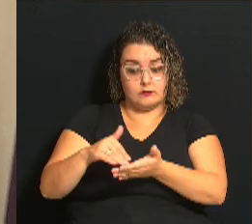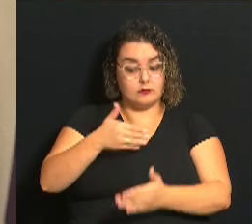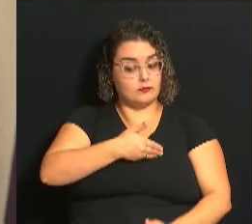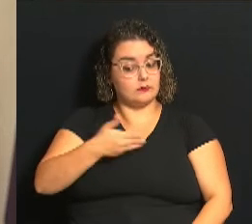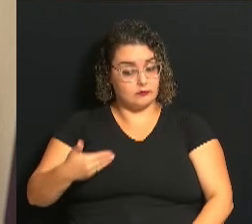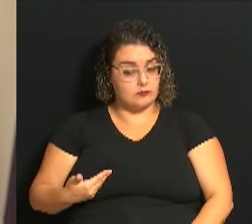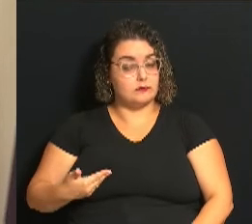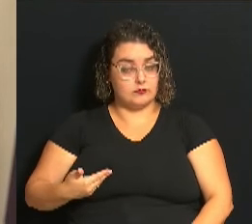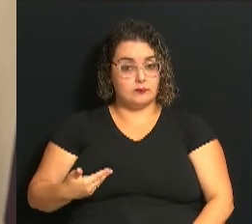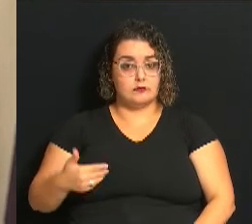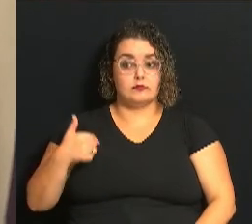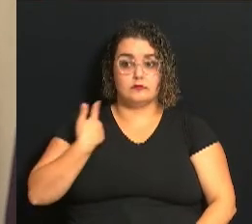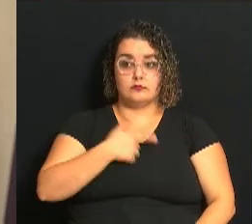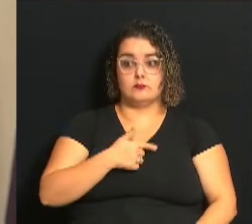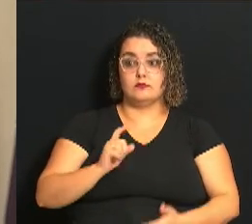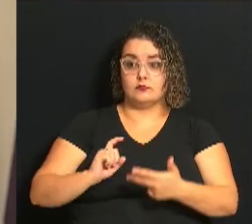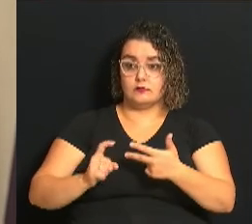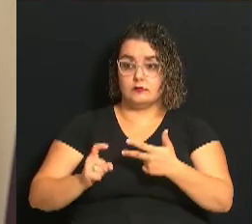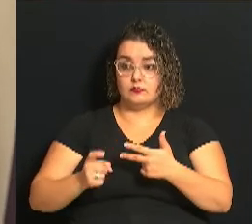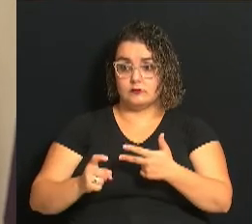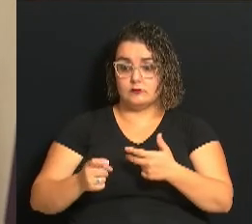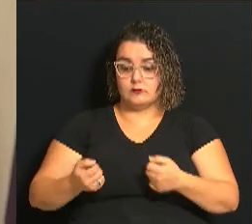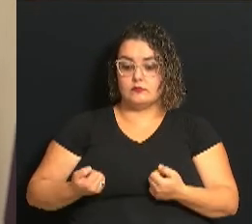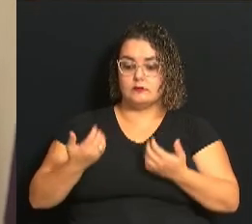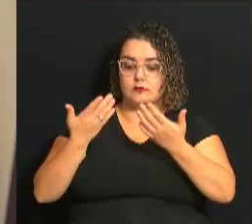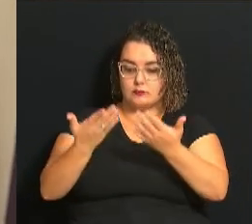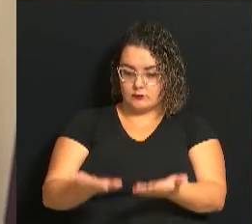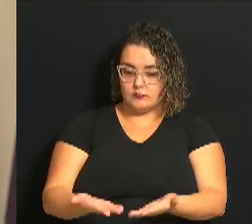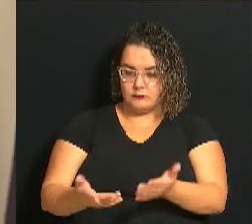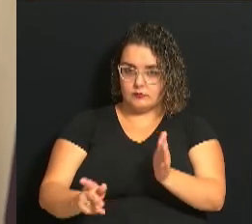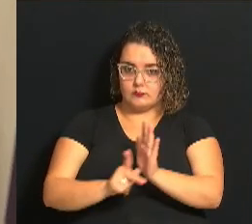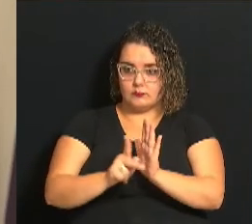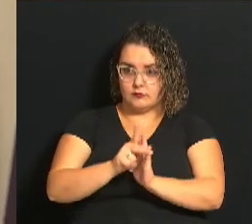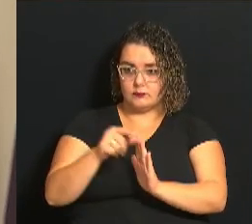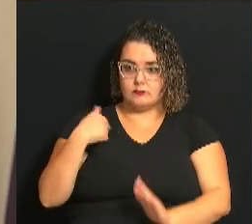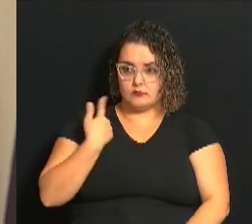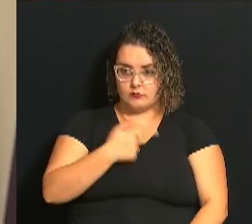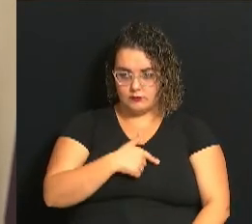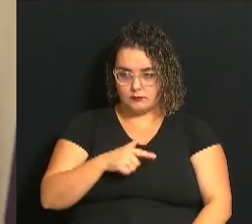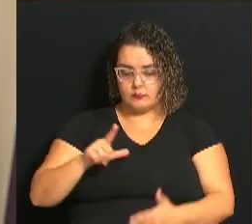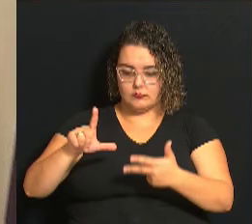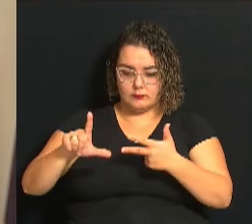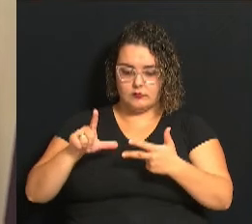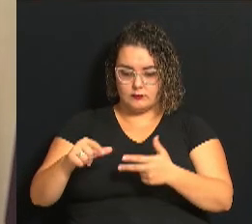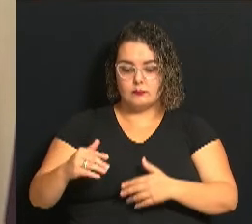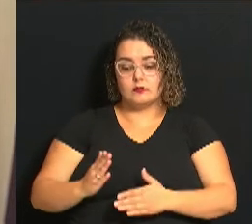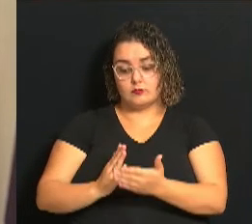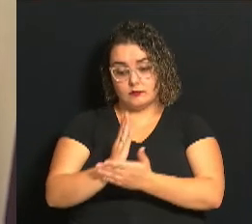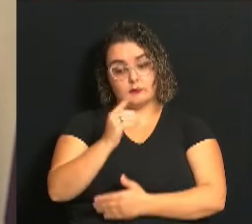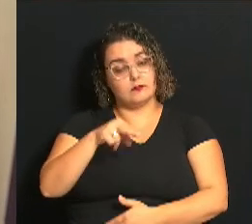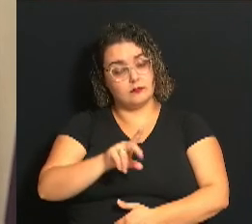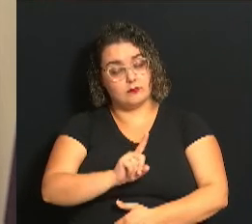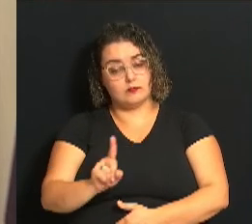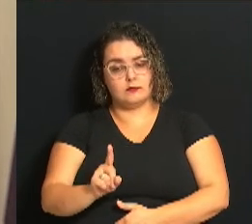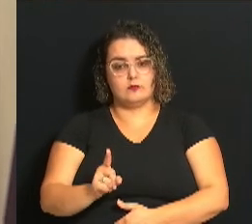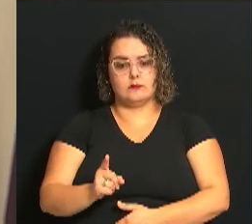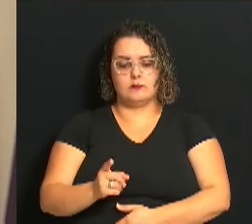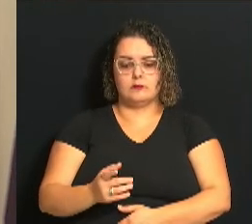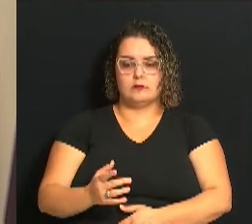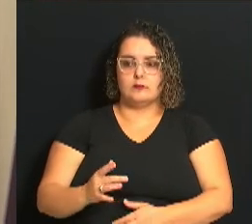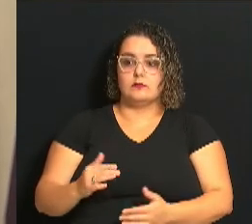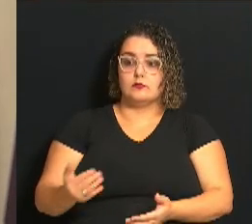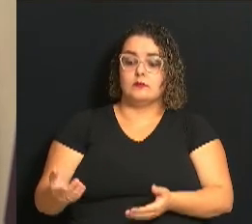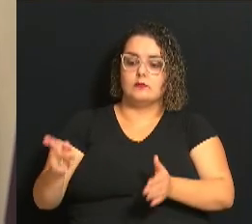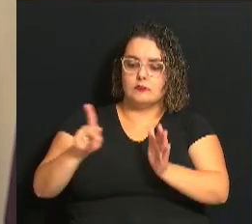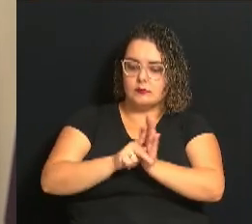a gente aqui, o Executivo, ele apresentou um projeto para a gente aprovar aqui ou não na Câmara, tentando trazer diretamente para a